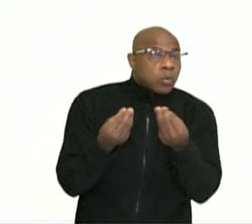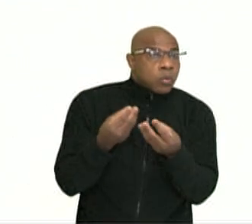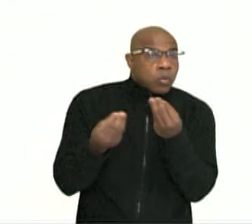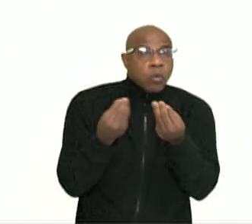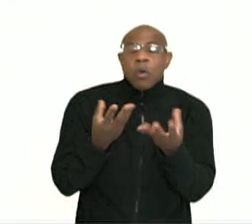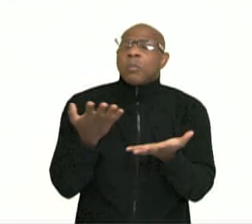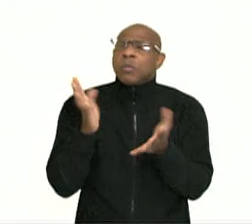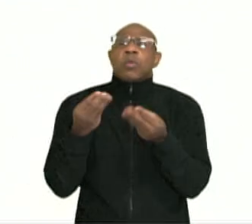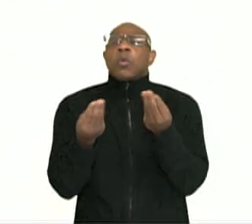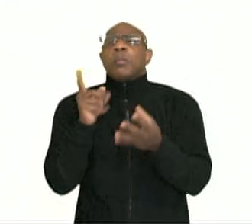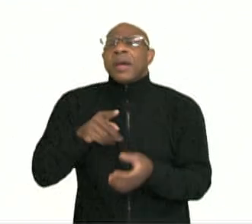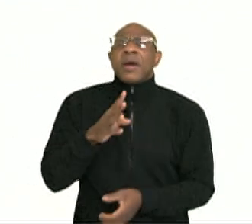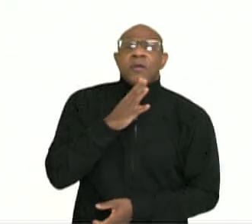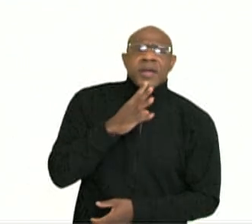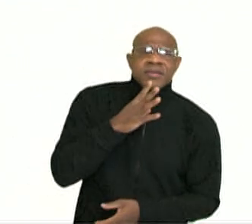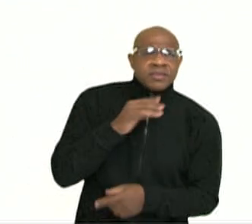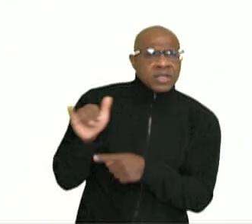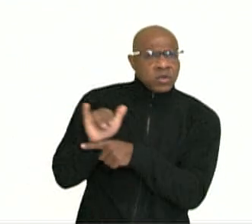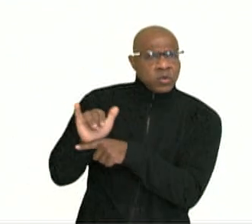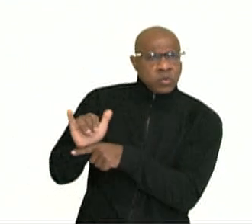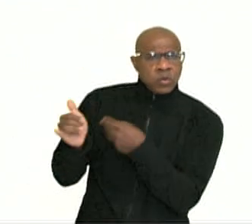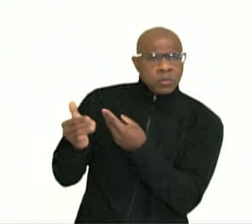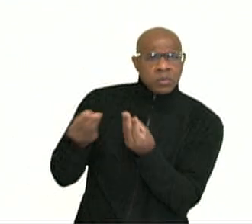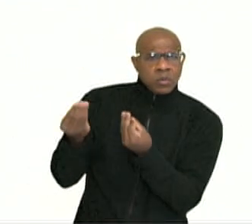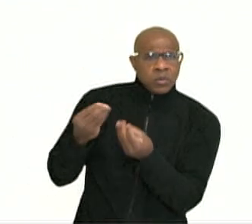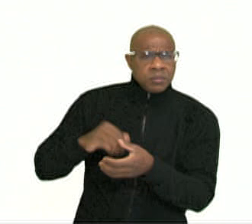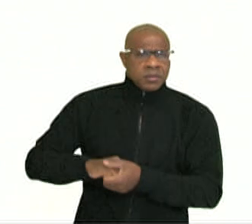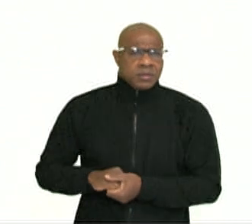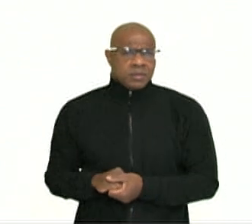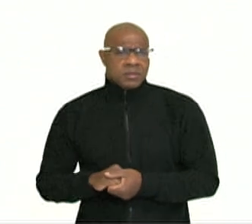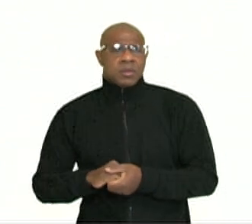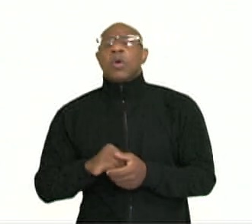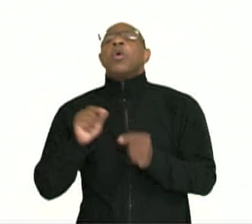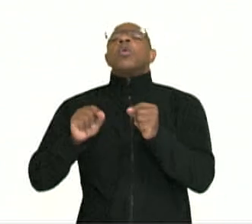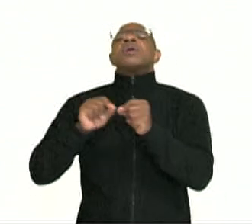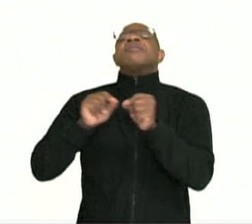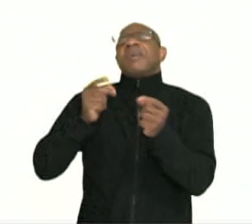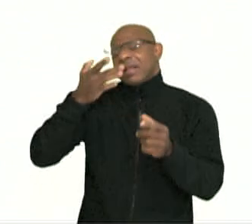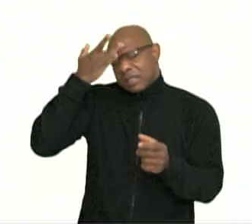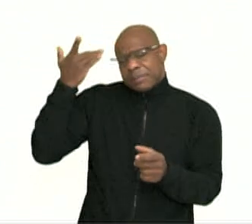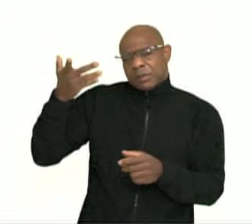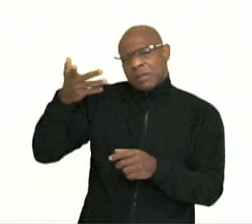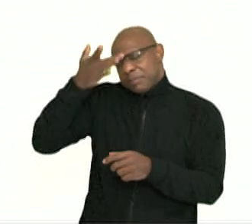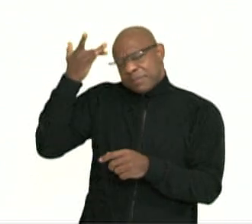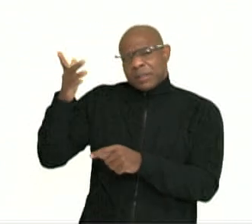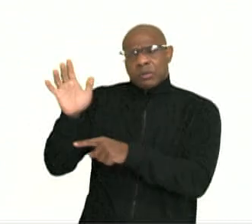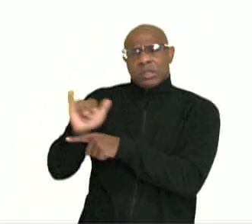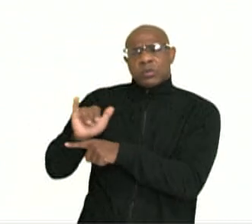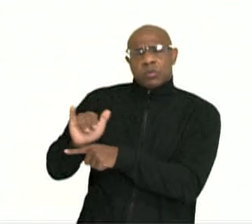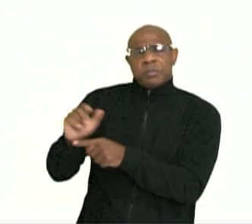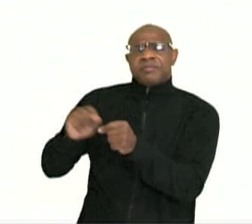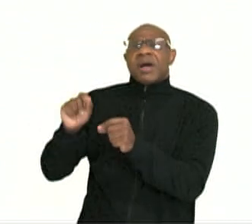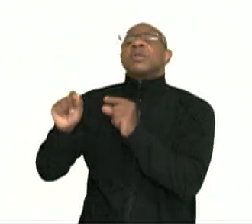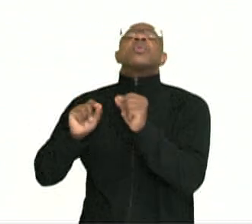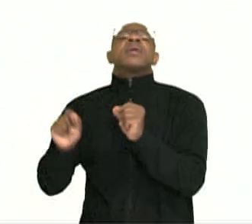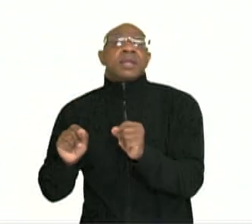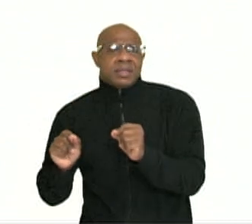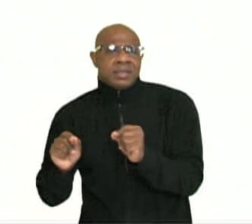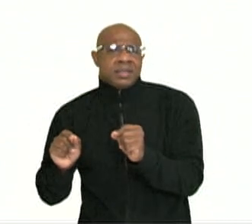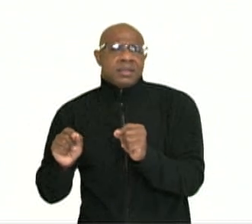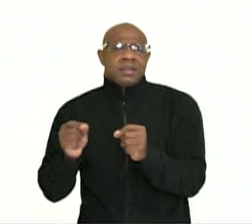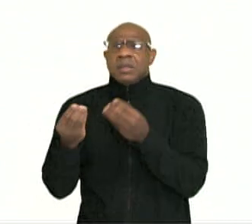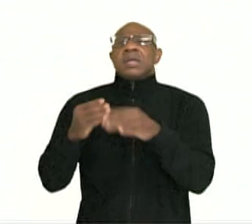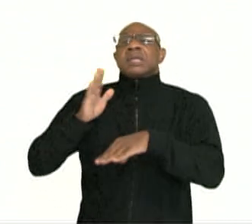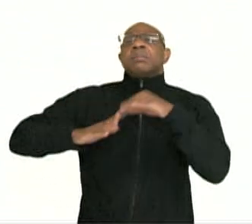os youtubers? Será que só tem esse nome? E o que fazem? Que profissão é essa? O que faz um youtuber? Explica pra